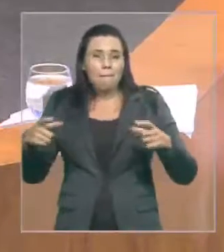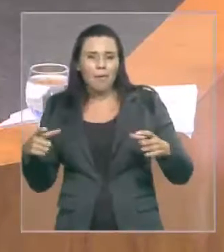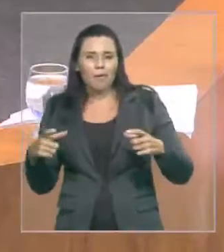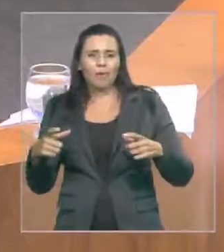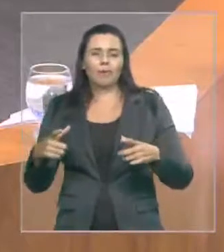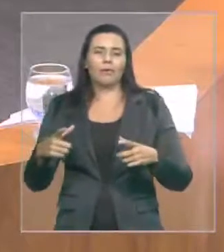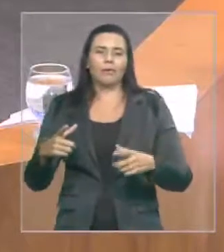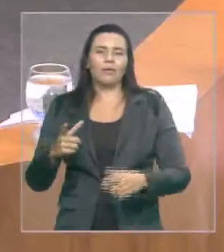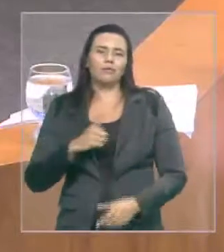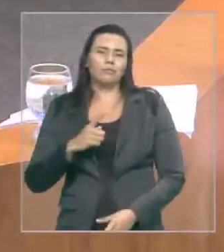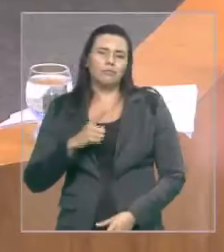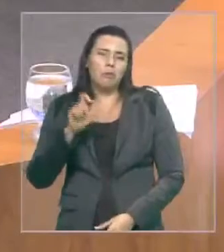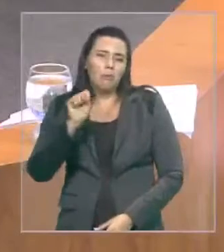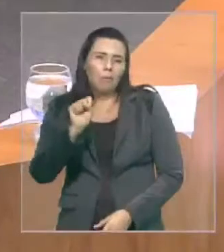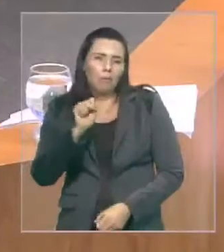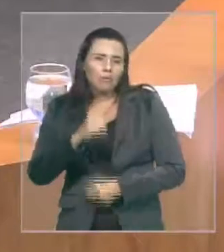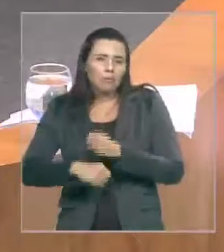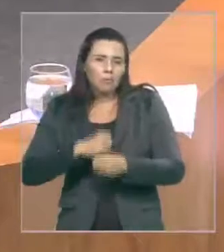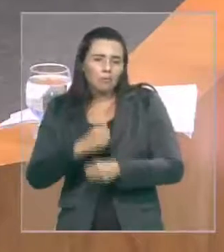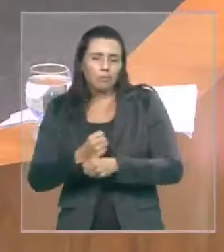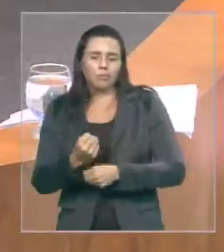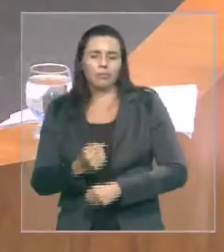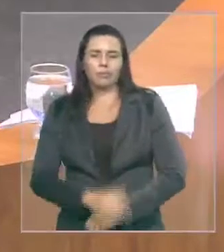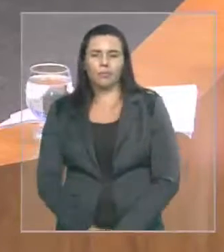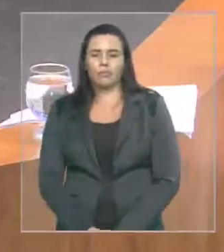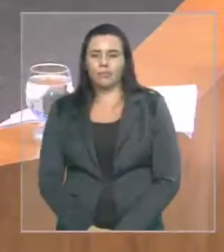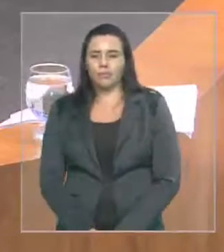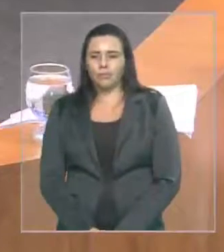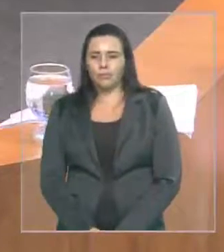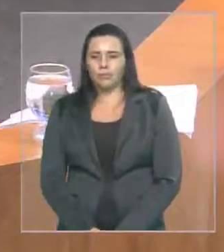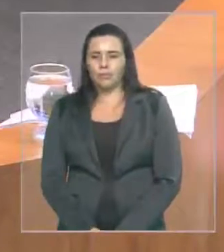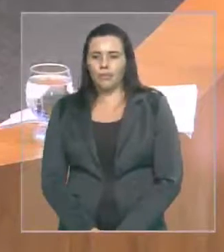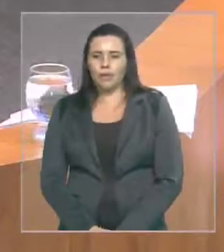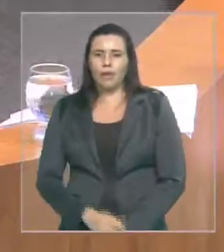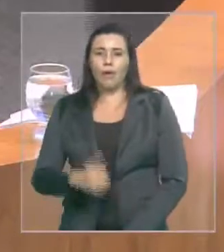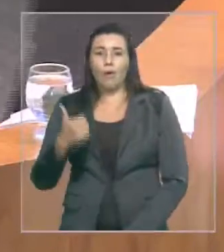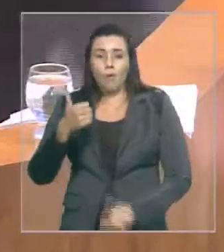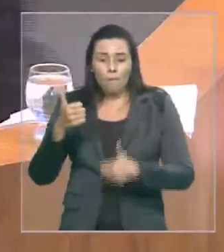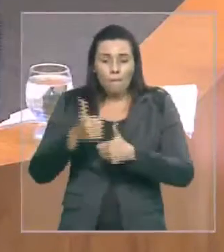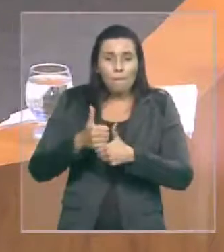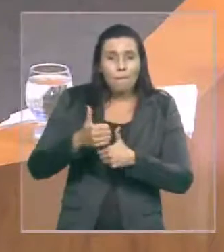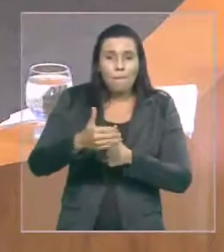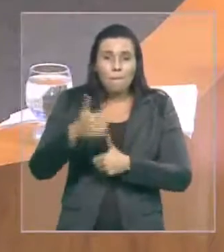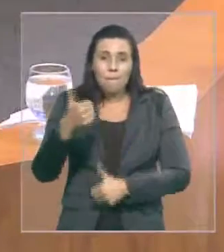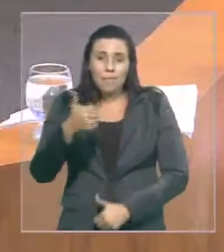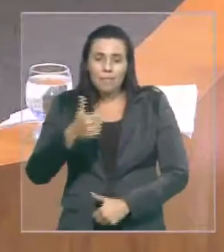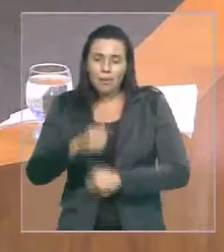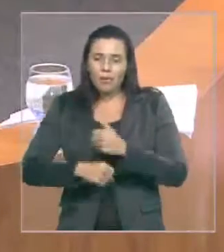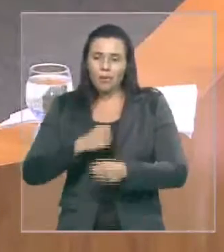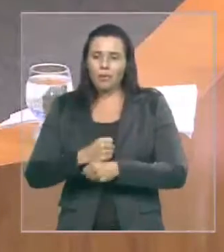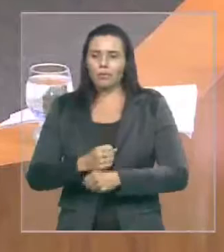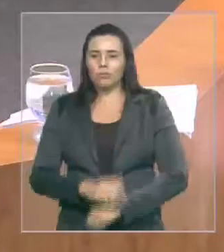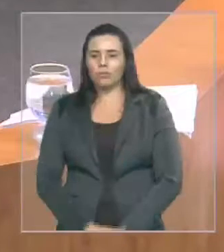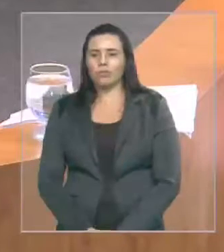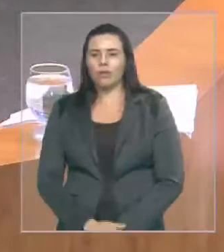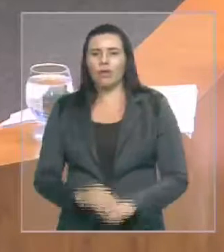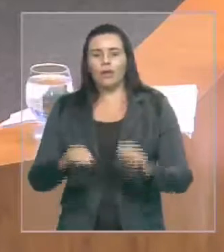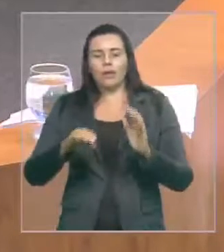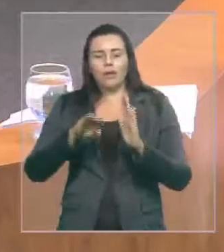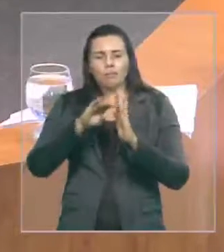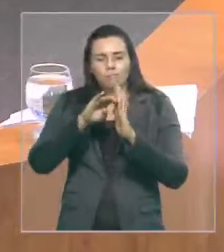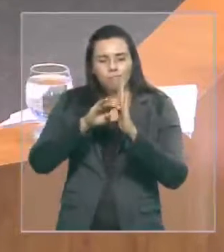frota. Logo no primeiro ano, o prefeito baixou essa média para 6,3